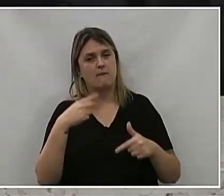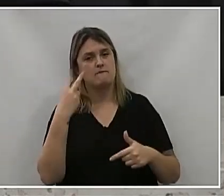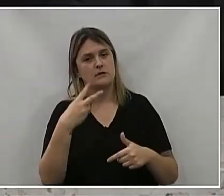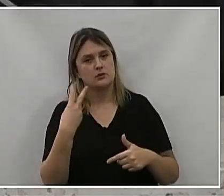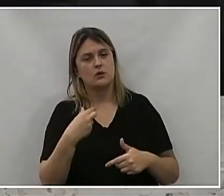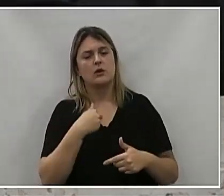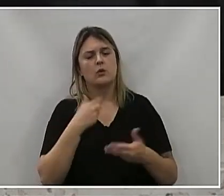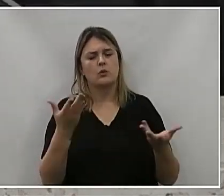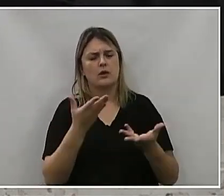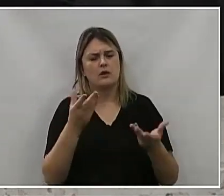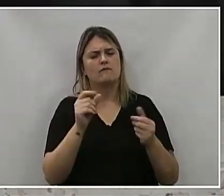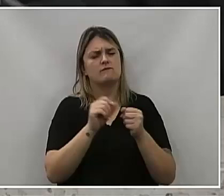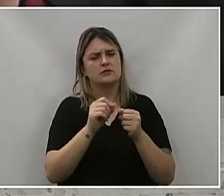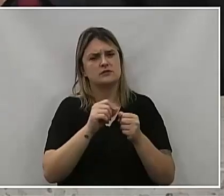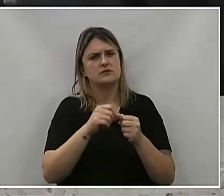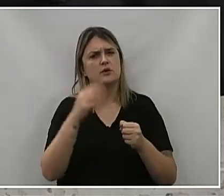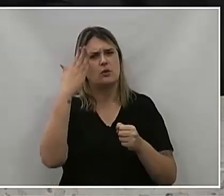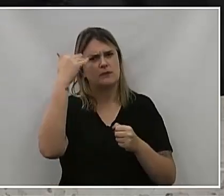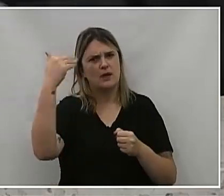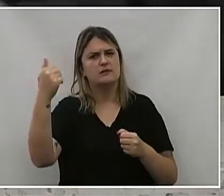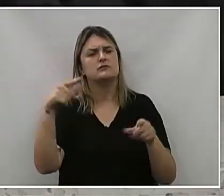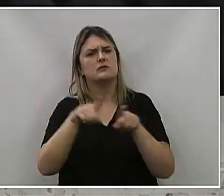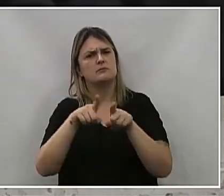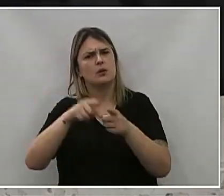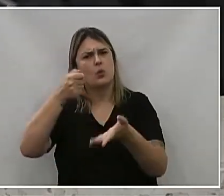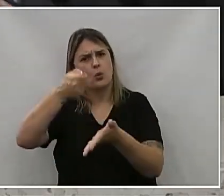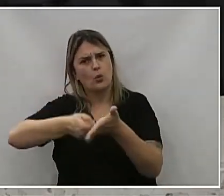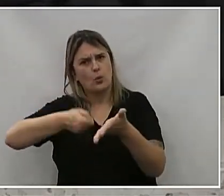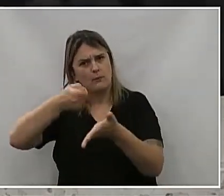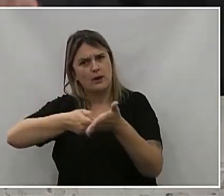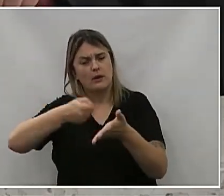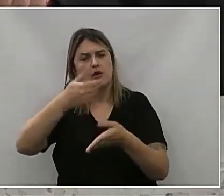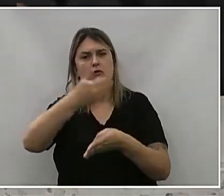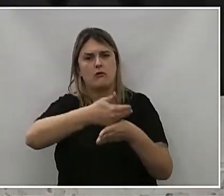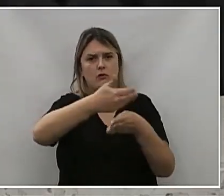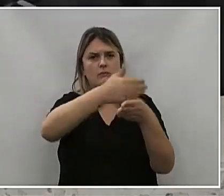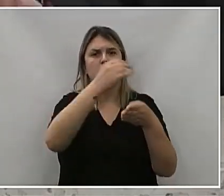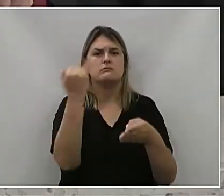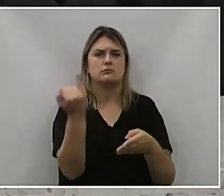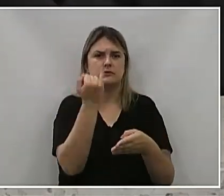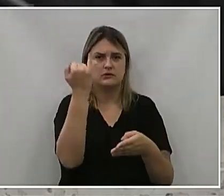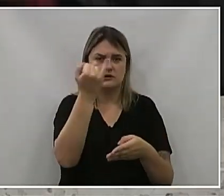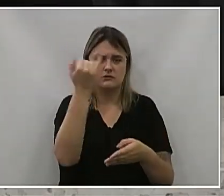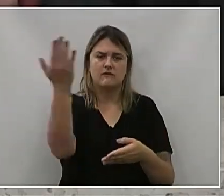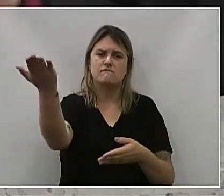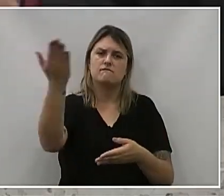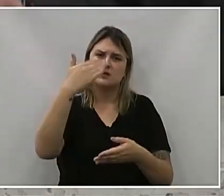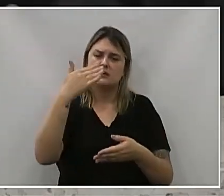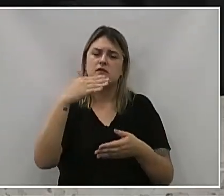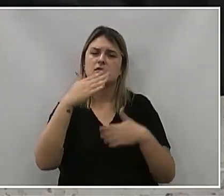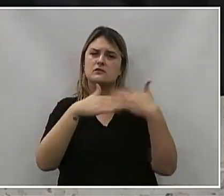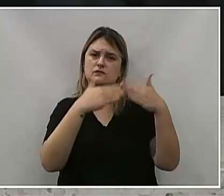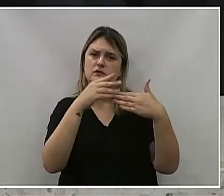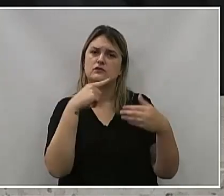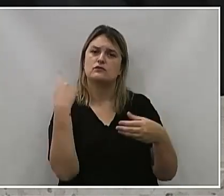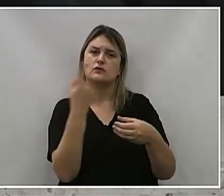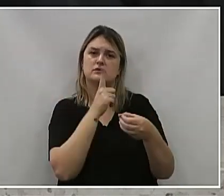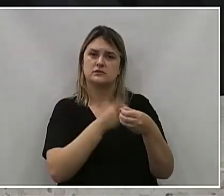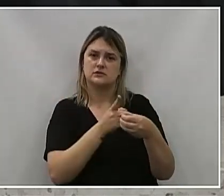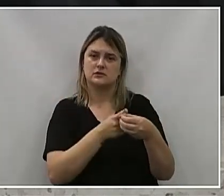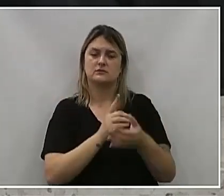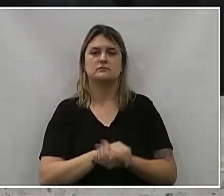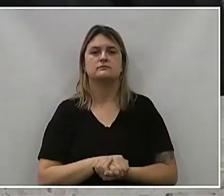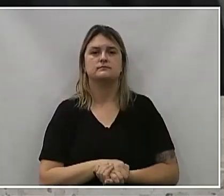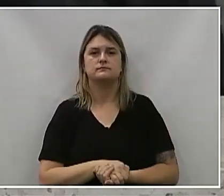aqui, quero fazer jus e cobrar novamente obras importantes que venham para o desenvolvimento da nossa